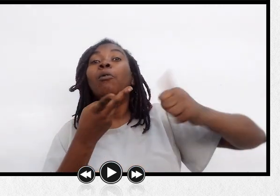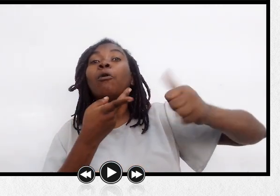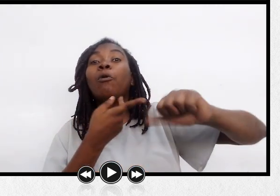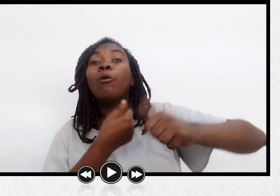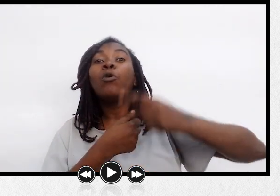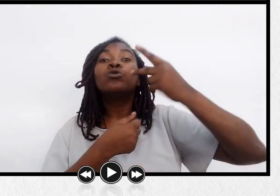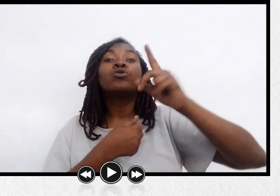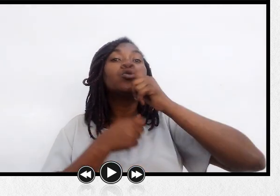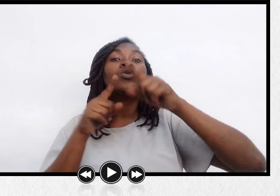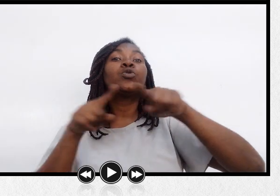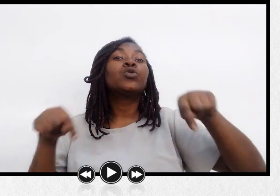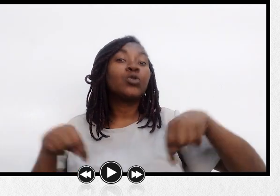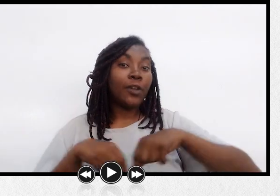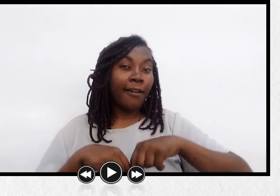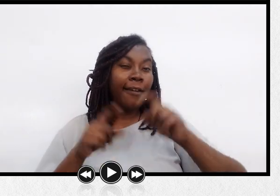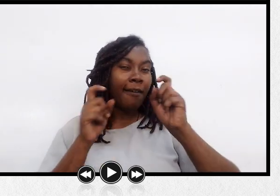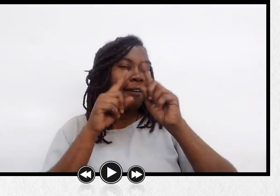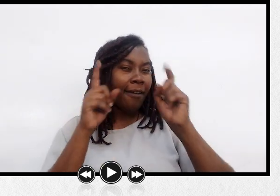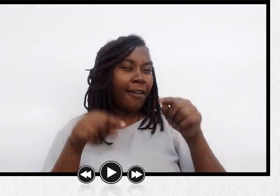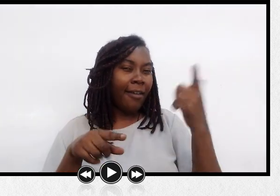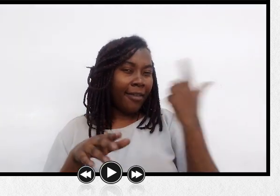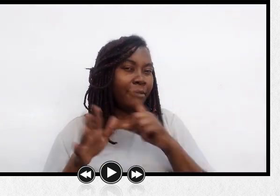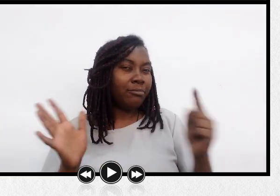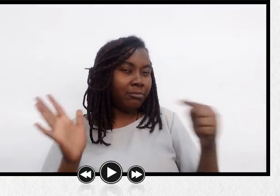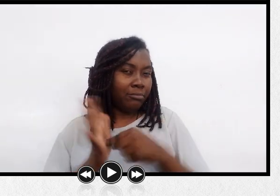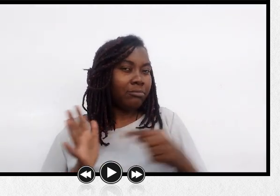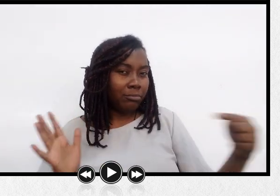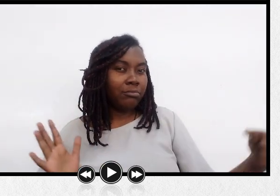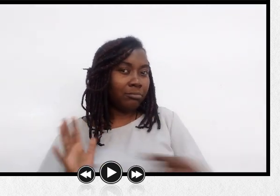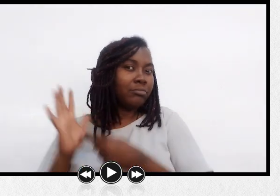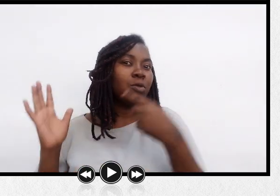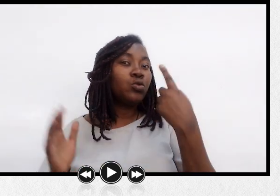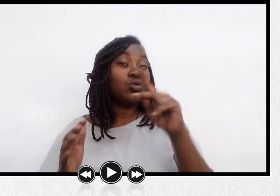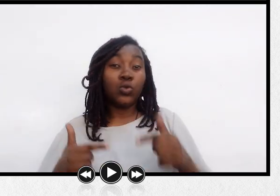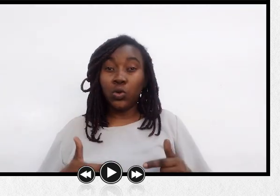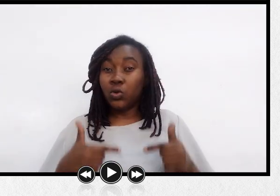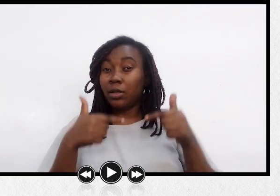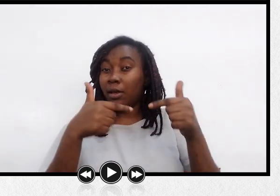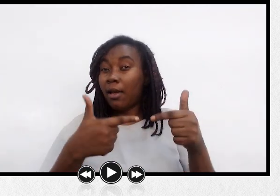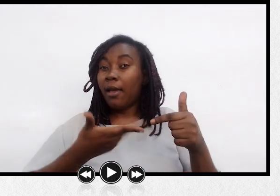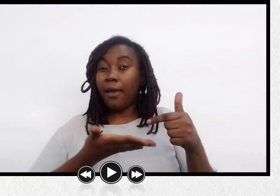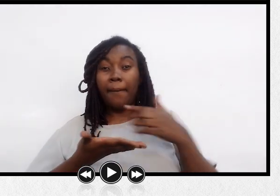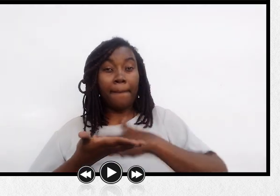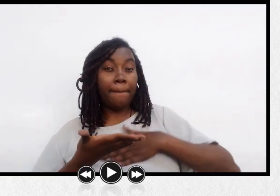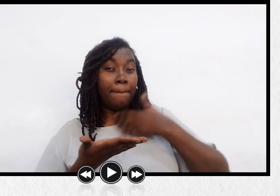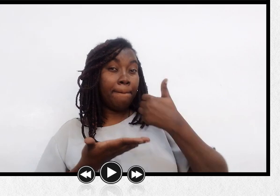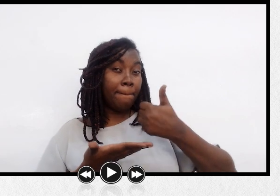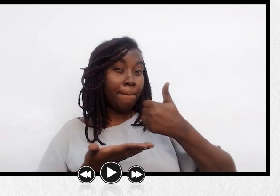bacia hidrográfica. Será que você está atingindo as metas? Será que as suas ações estão sendo